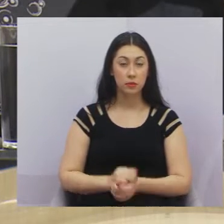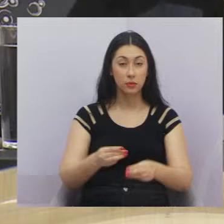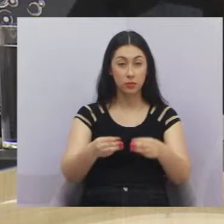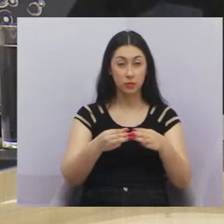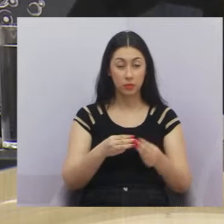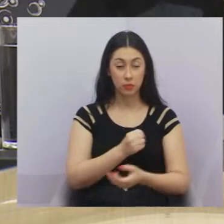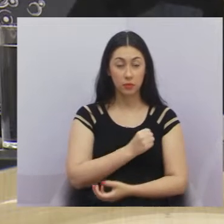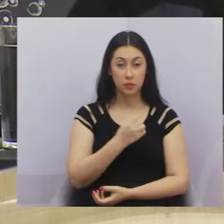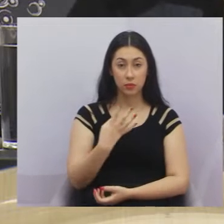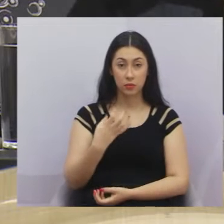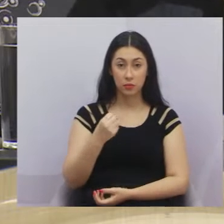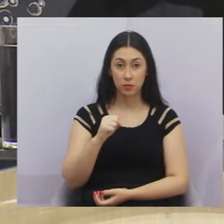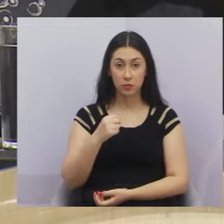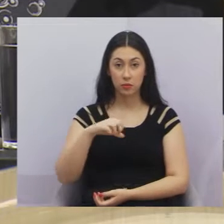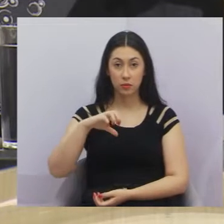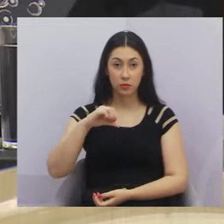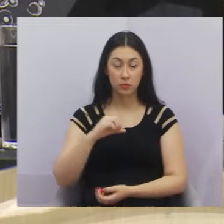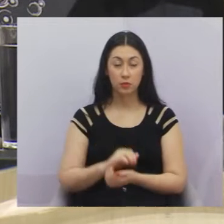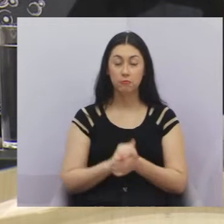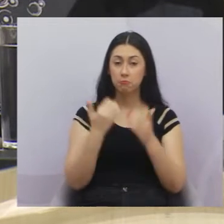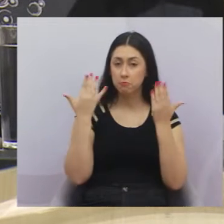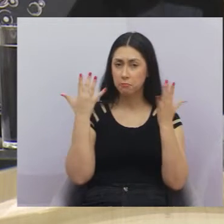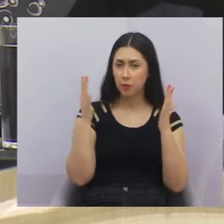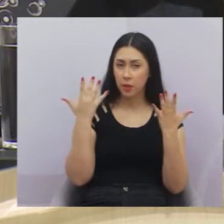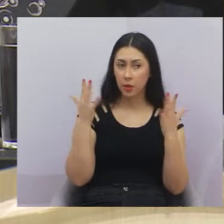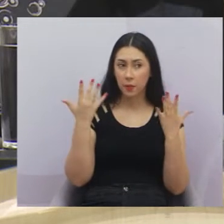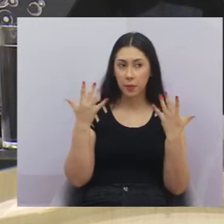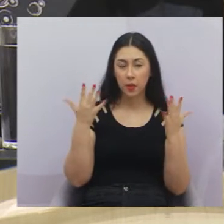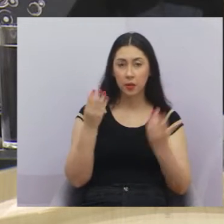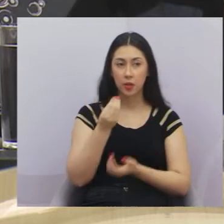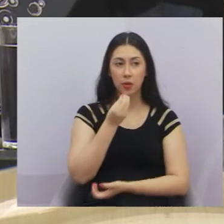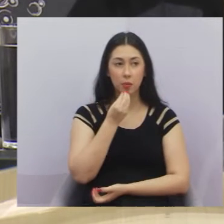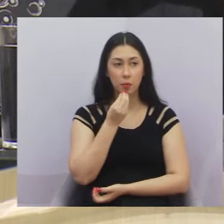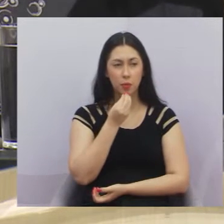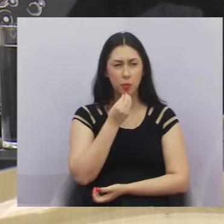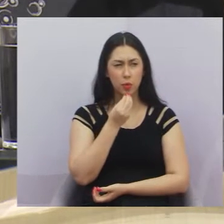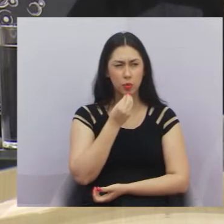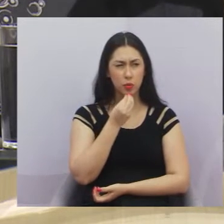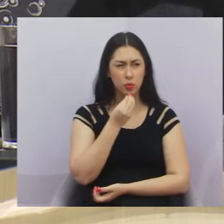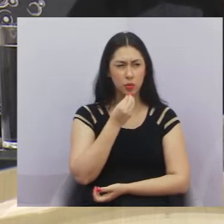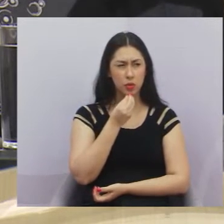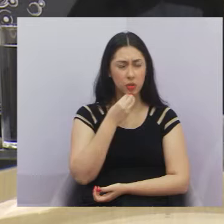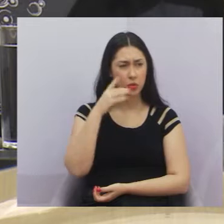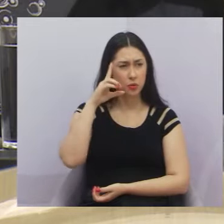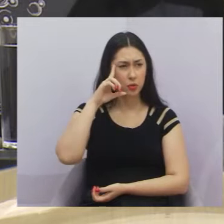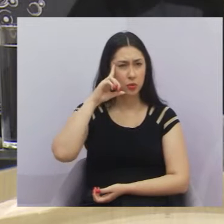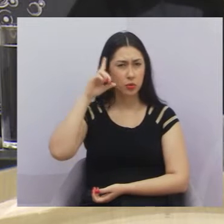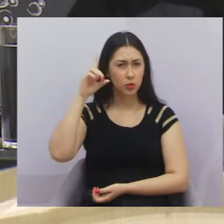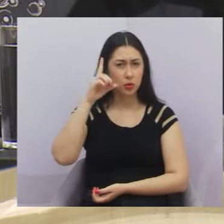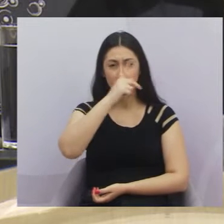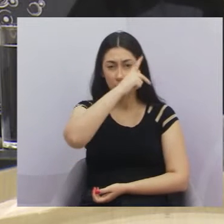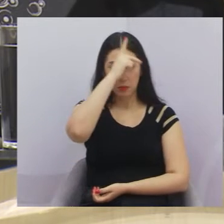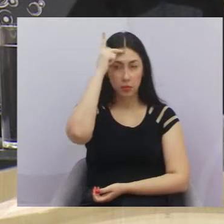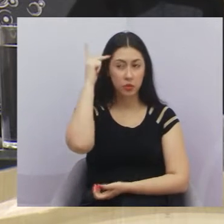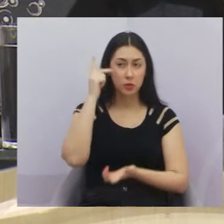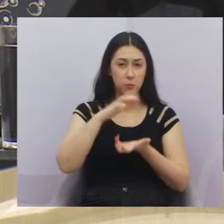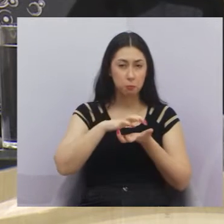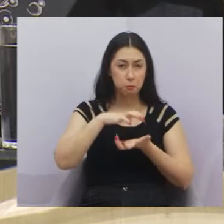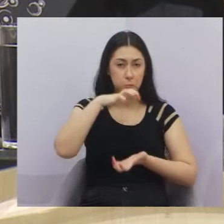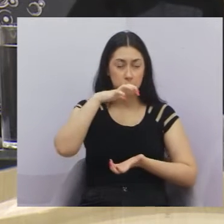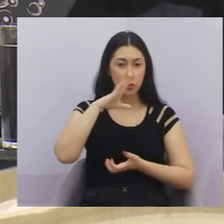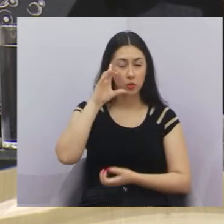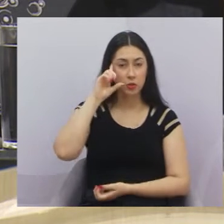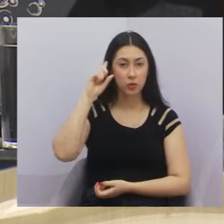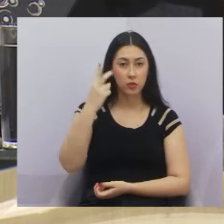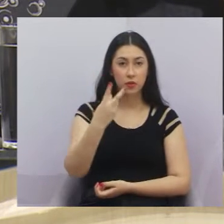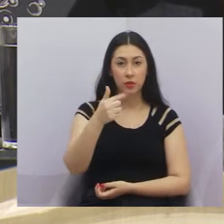Moção 489. Moção congratulatória por oportunidade do transcurso do Dia Nacional do Idoso, celebrado em